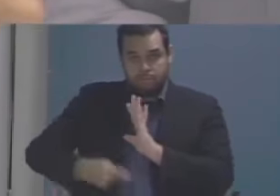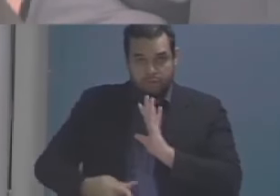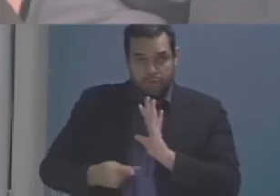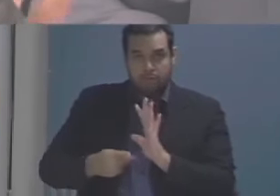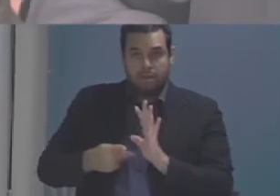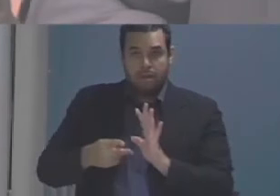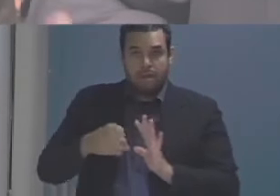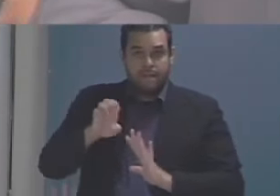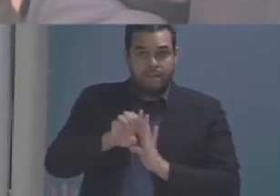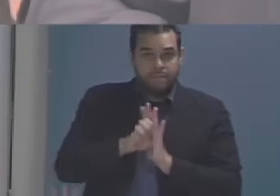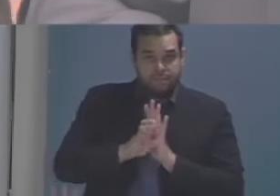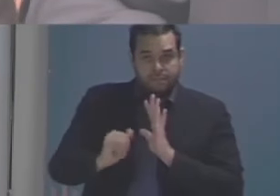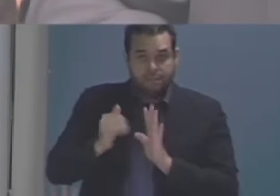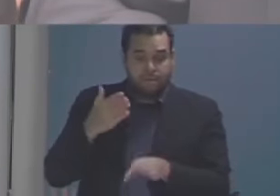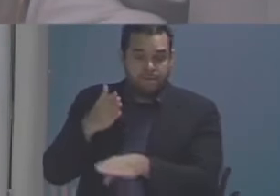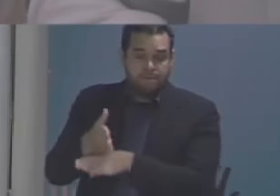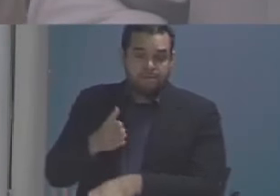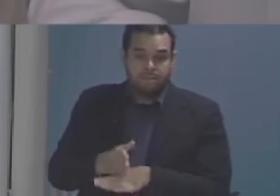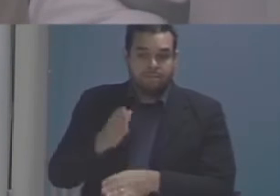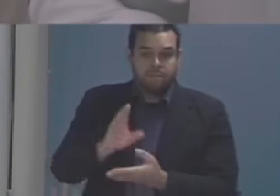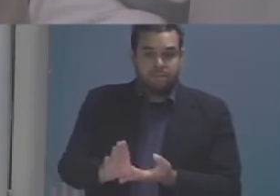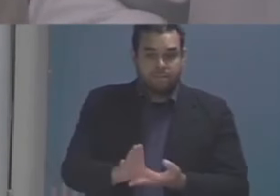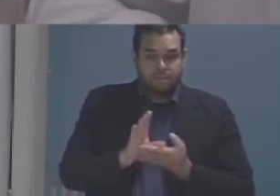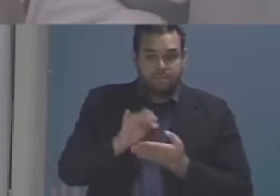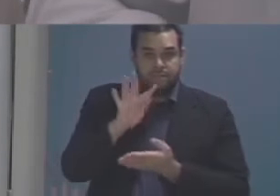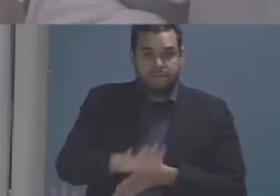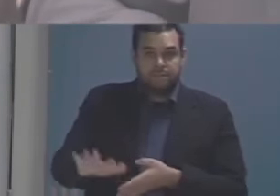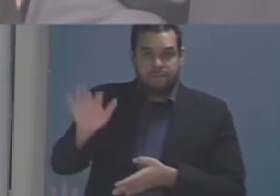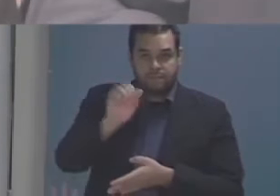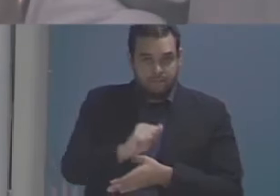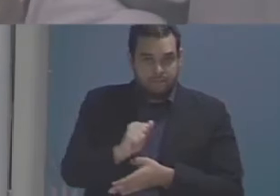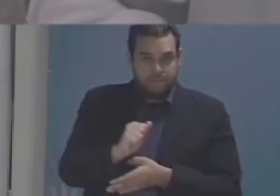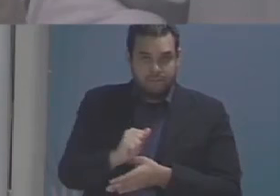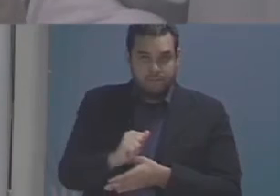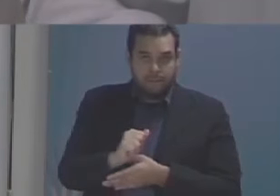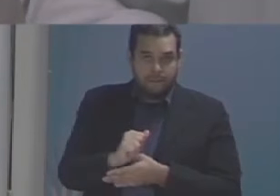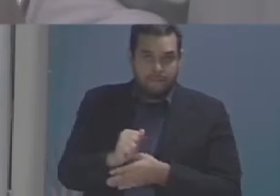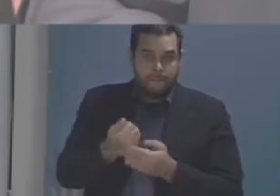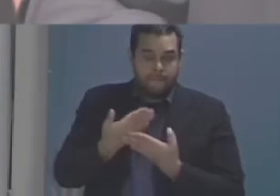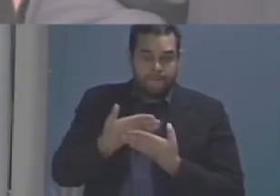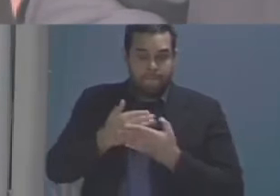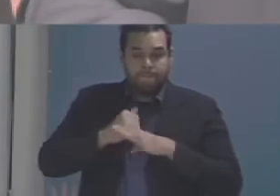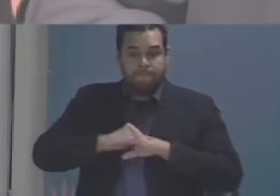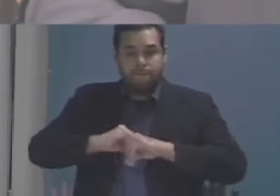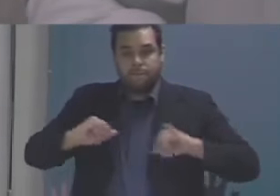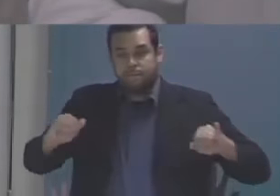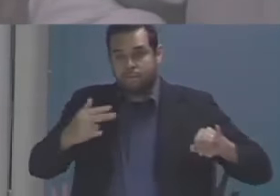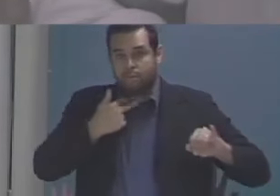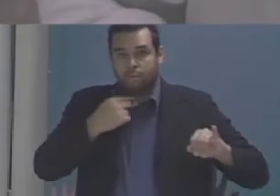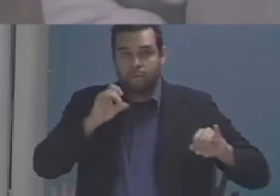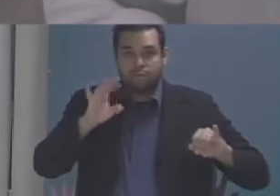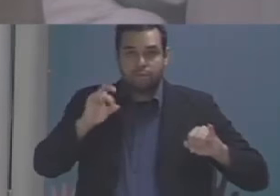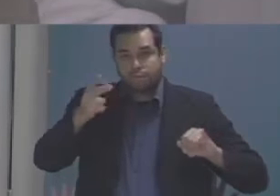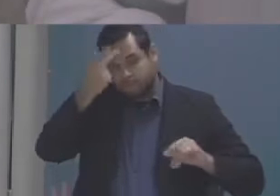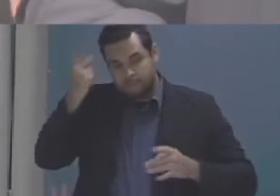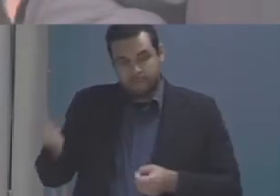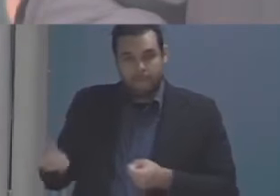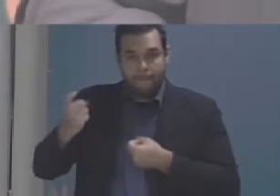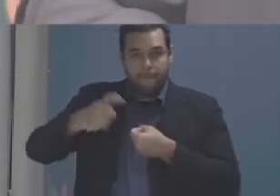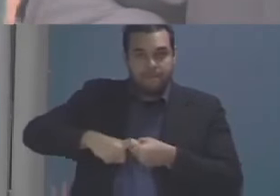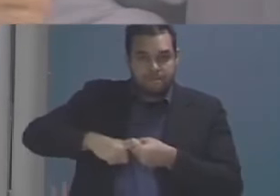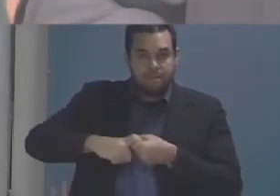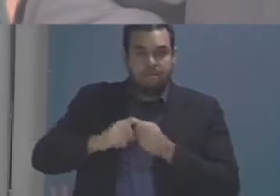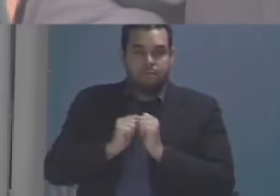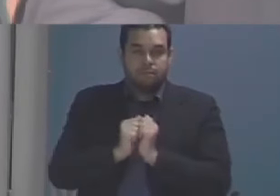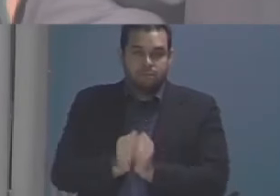torna o acesso a recursos do Conselho Federal para a promoção de eventos uma coisa pública e não para somente os aliados e amigos.